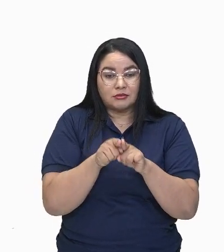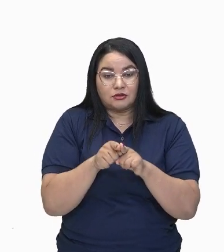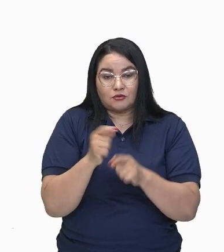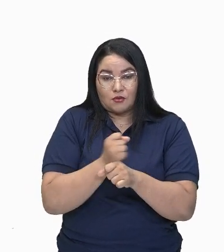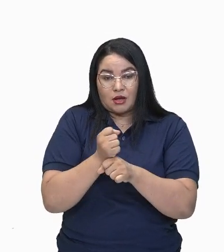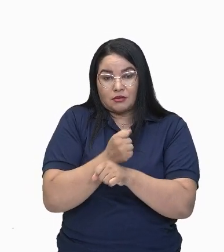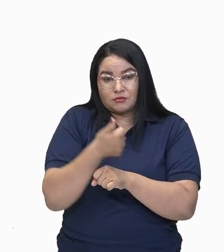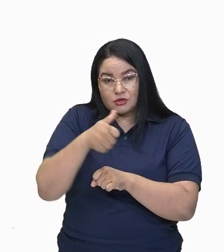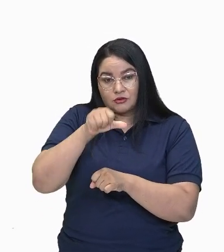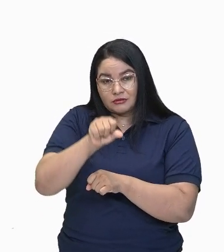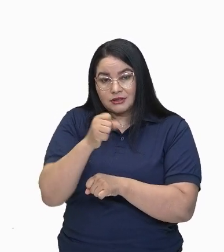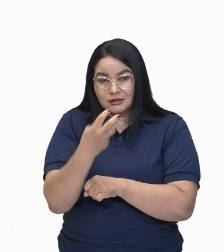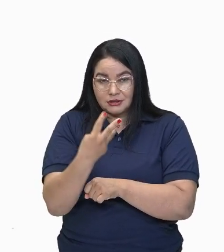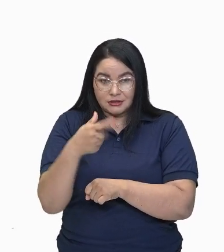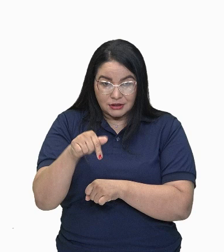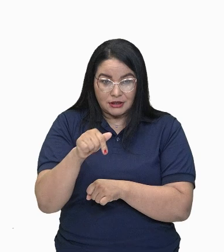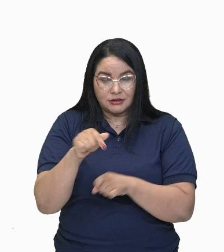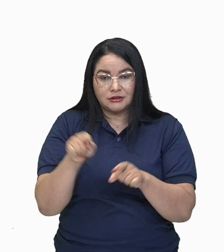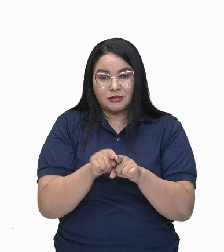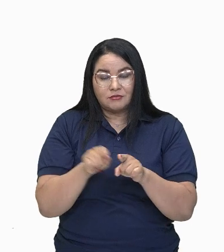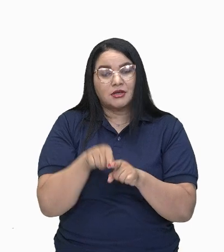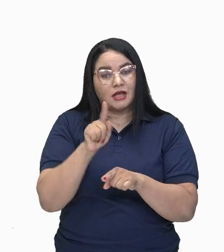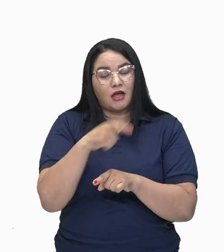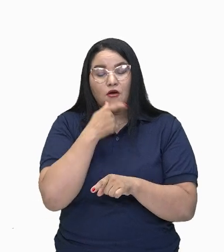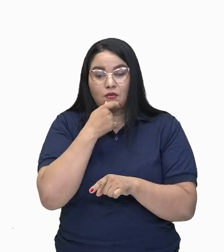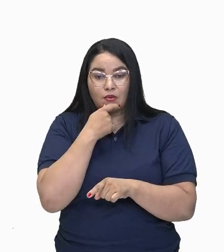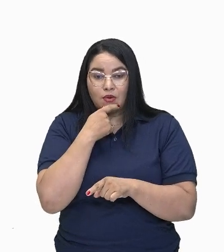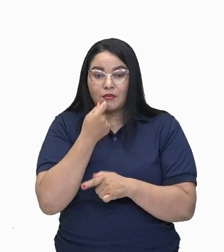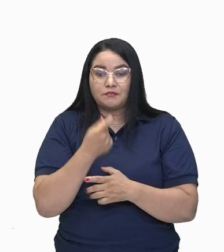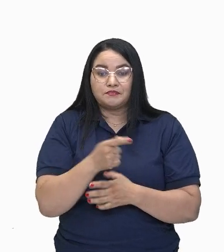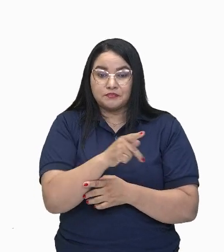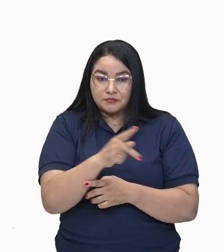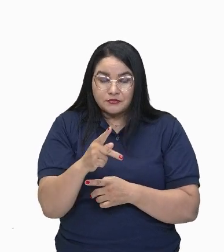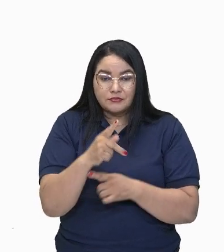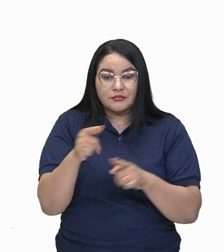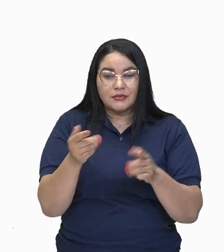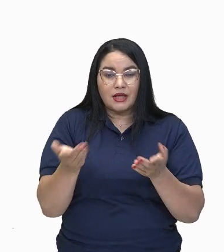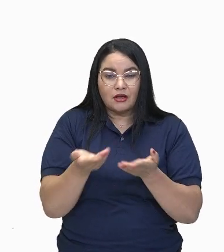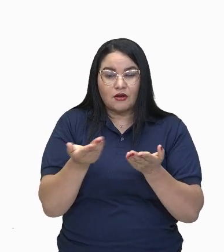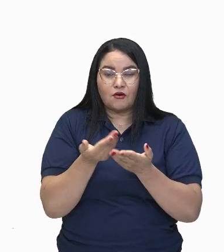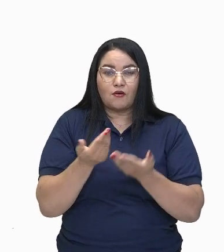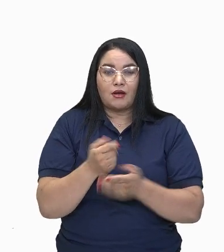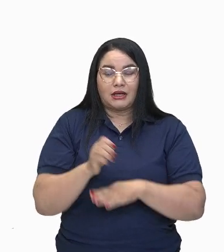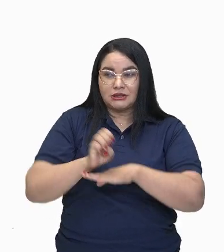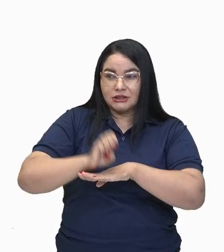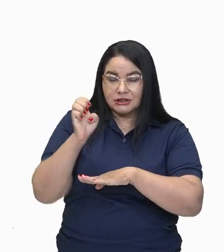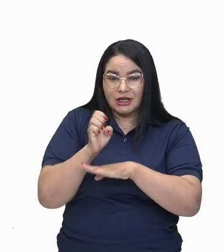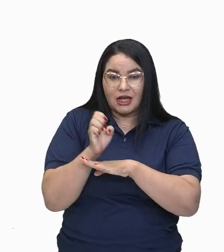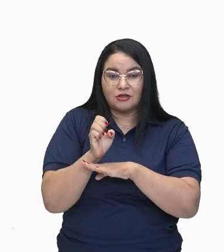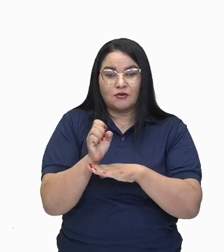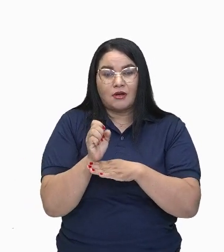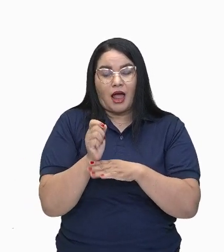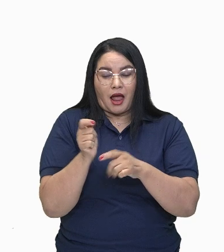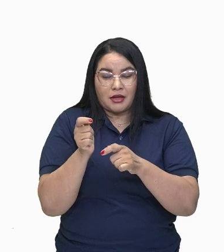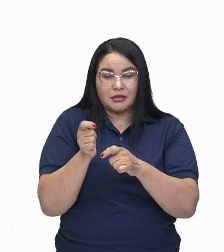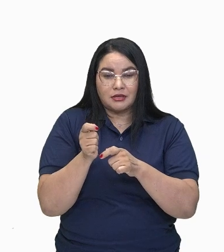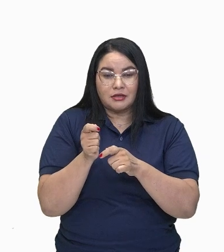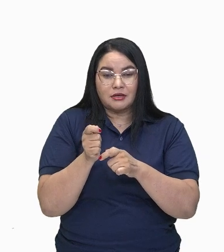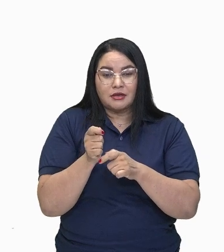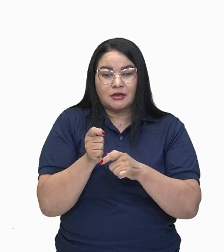1937. Vargas fortaleceu o governo federal, reduzindo o poder dos estados. Então, Vargas vai tirar